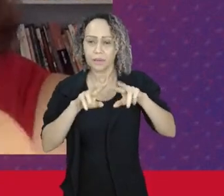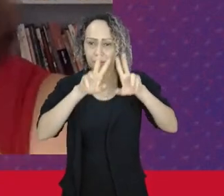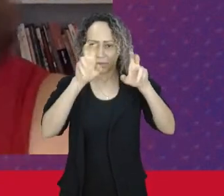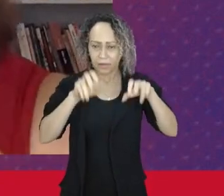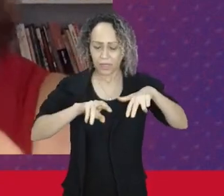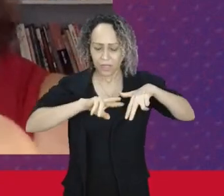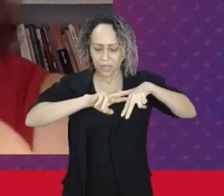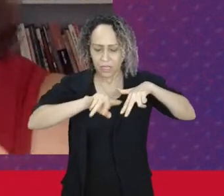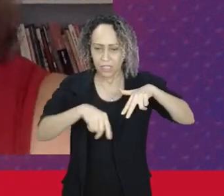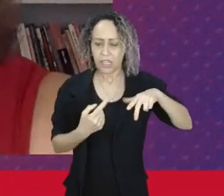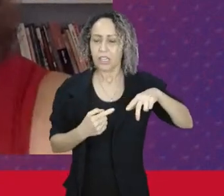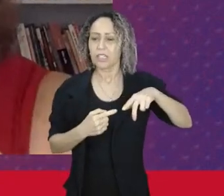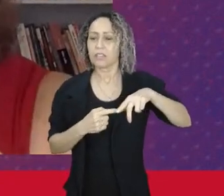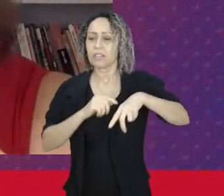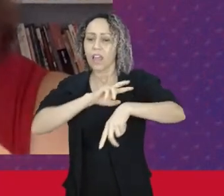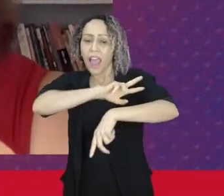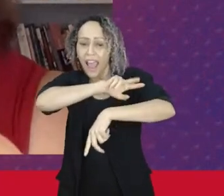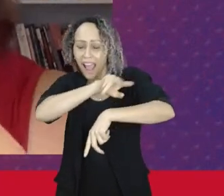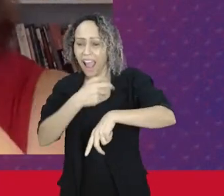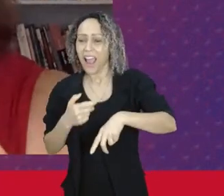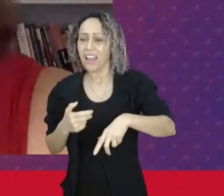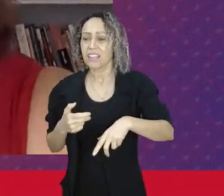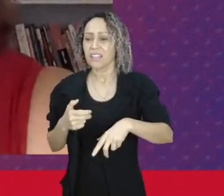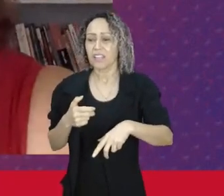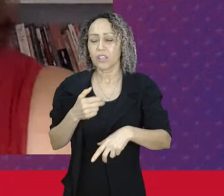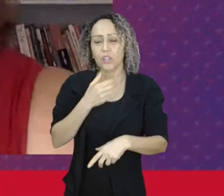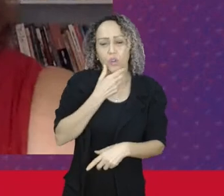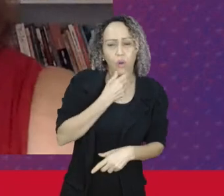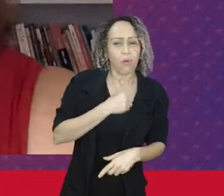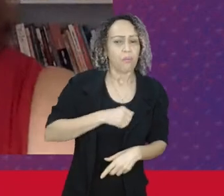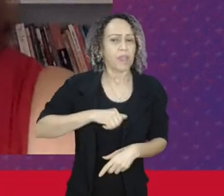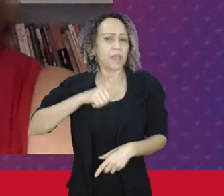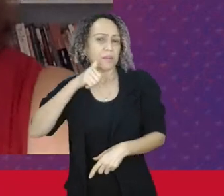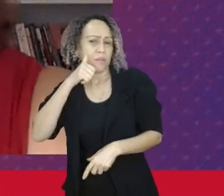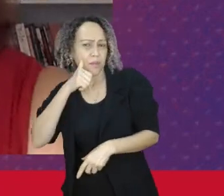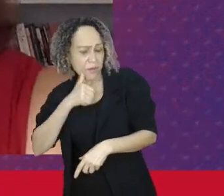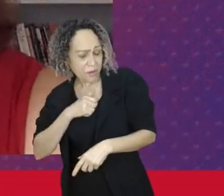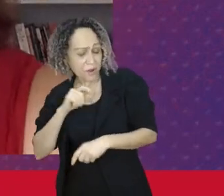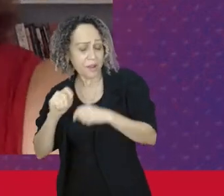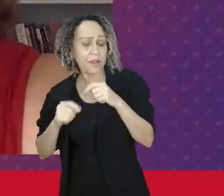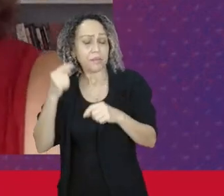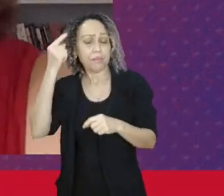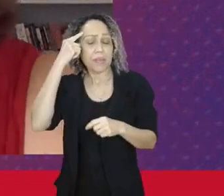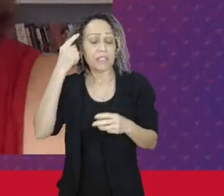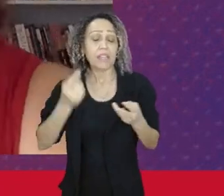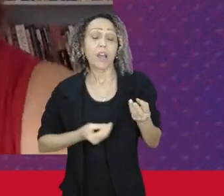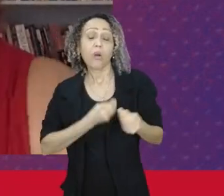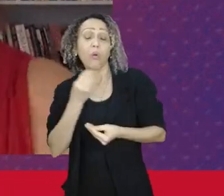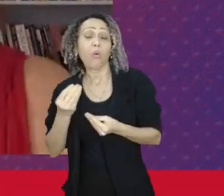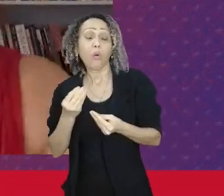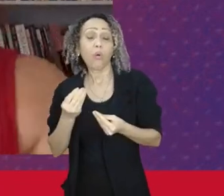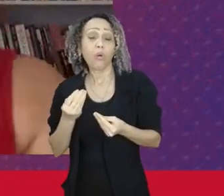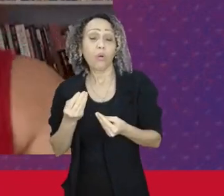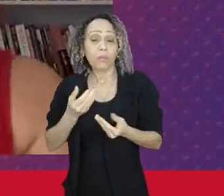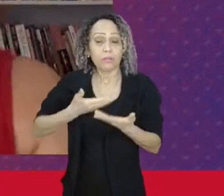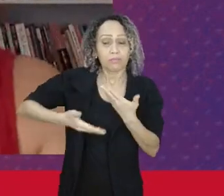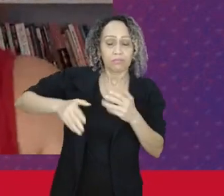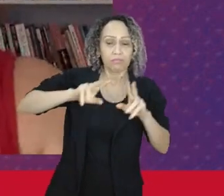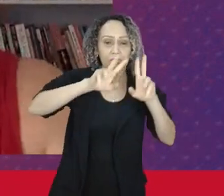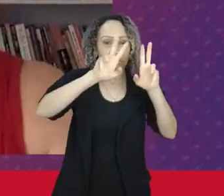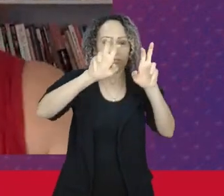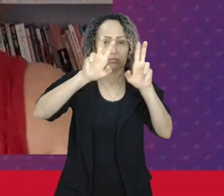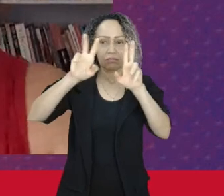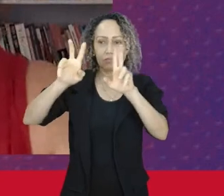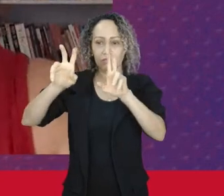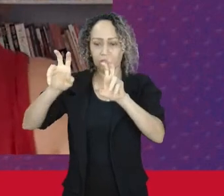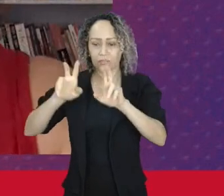sexualidade é fundamental para um novo momento de cidade. E uma cidade pensada para